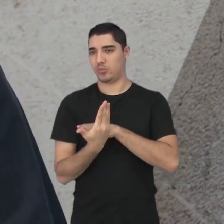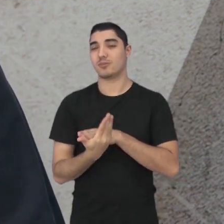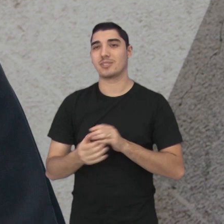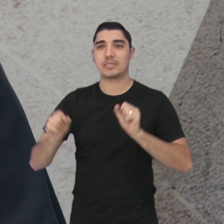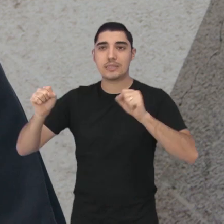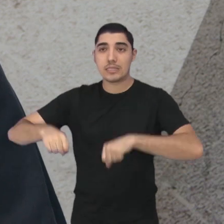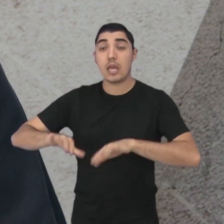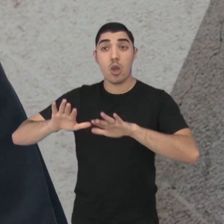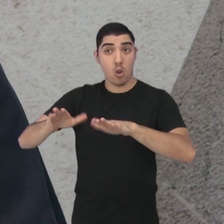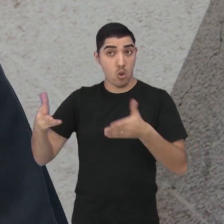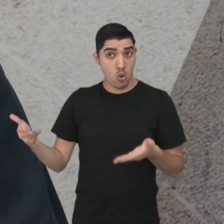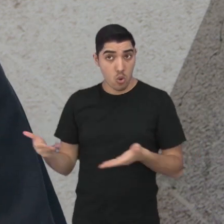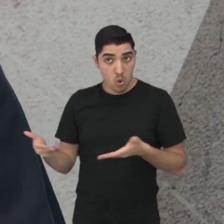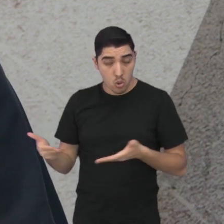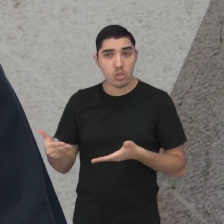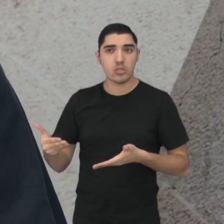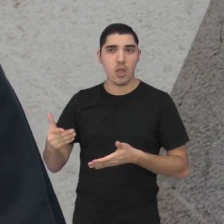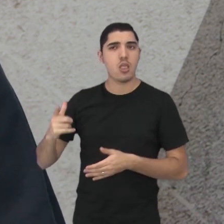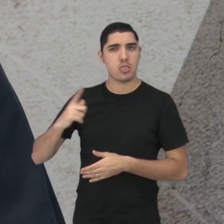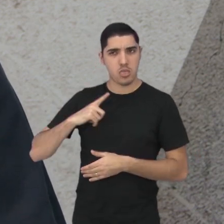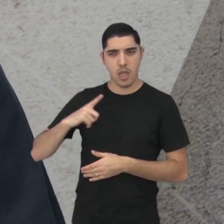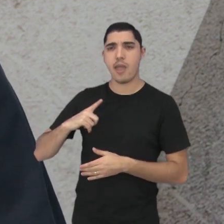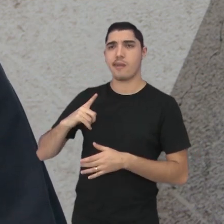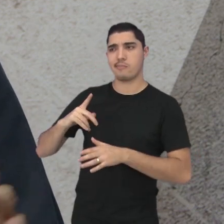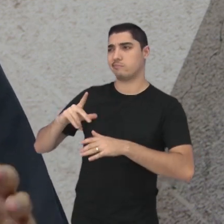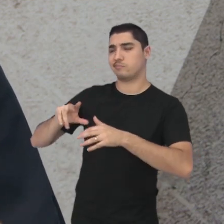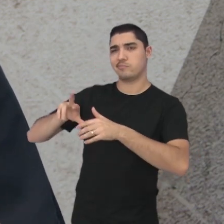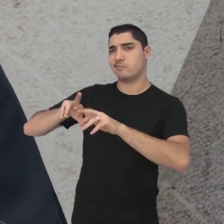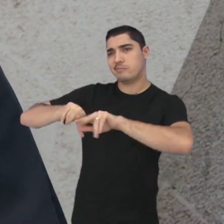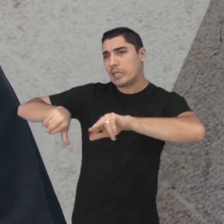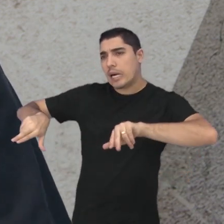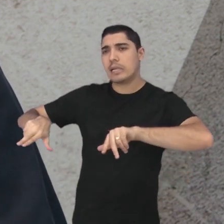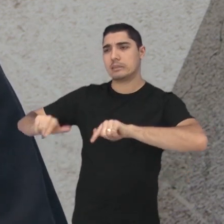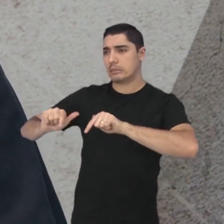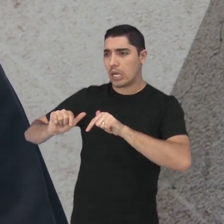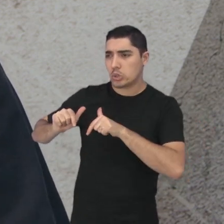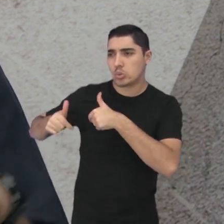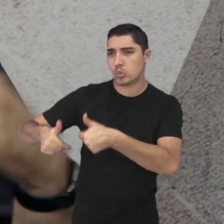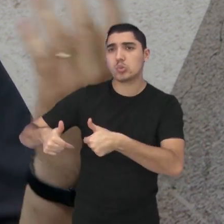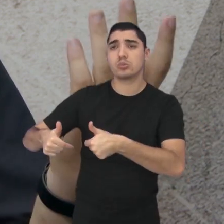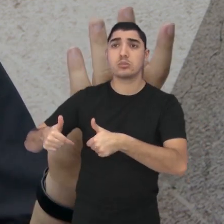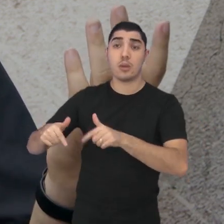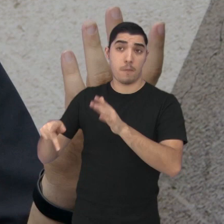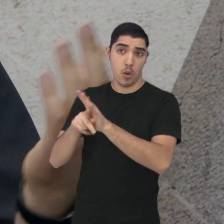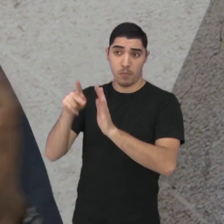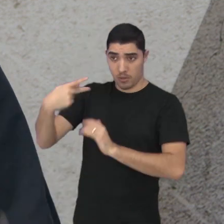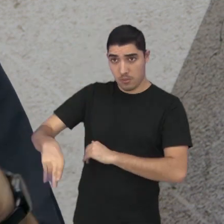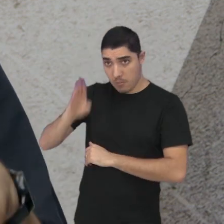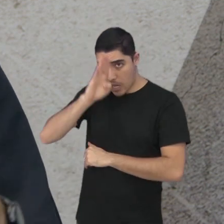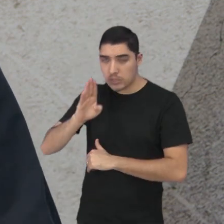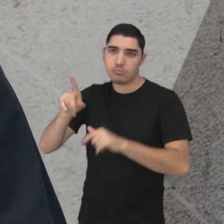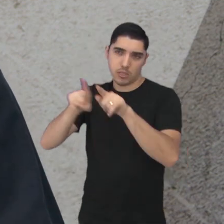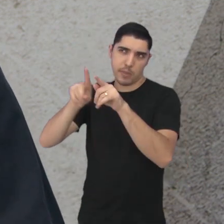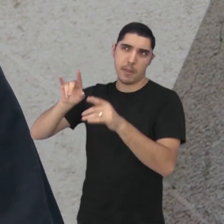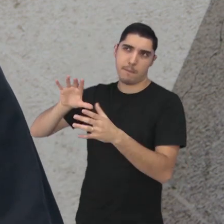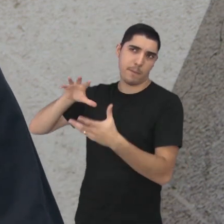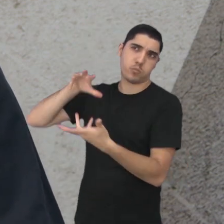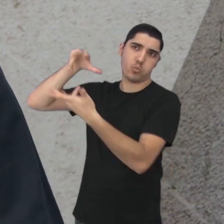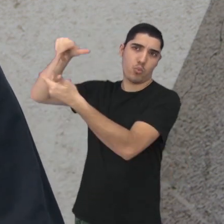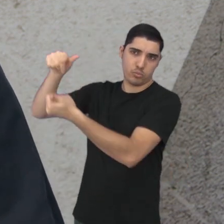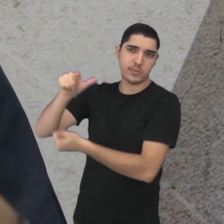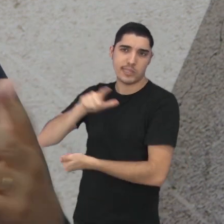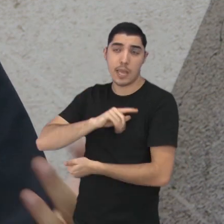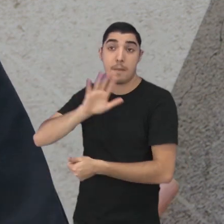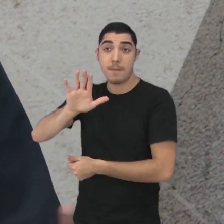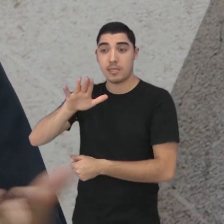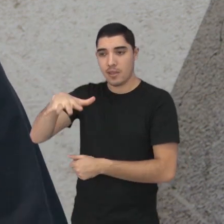nesse processo. Existem hoje várias iniciativas, no Brasil pelo menos, Claro que mundialmente tem também, mas no Brasil a gente tem algumas